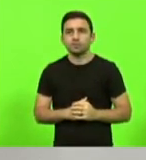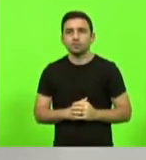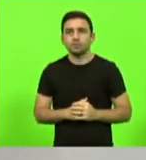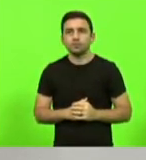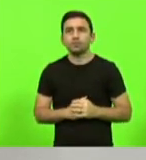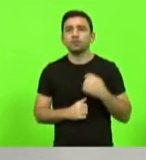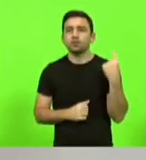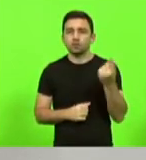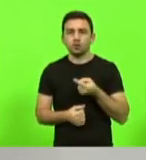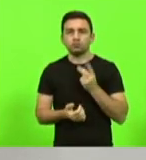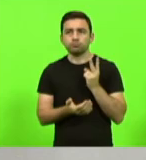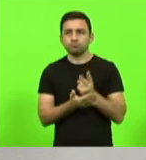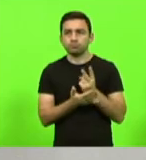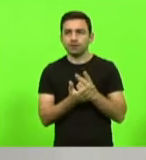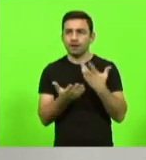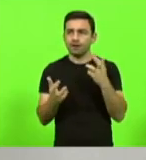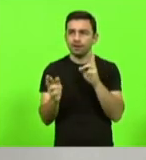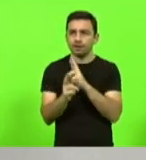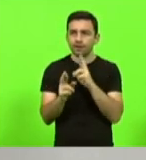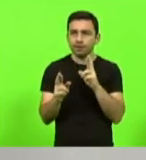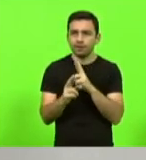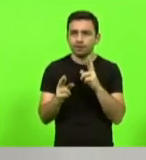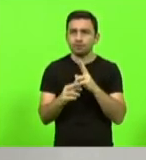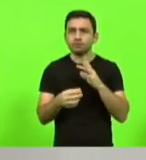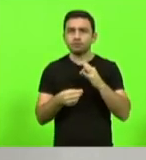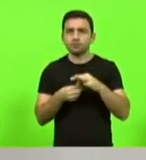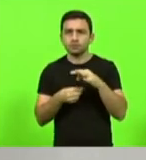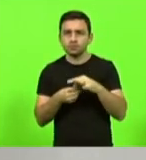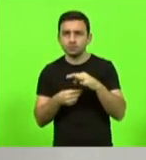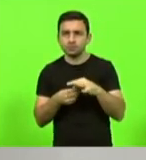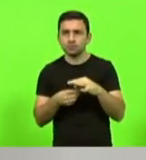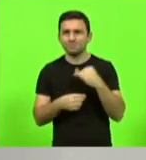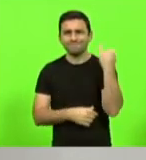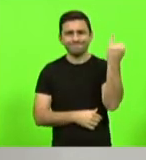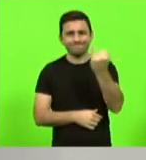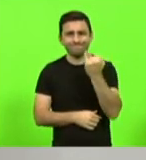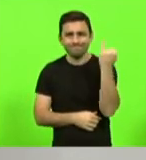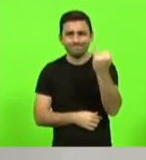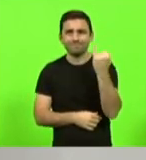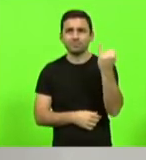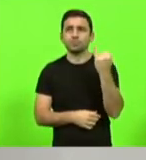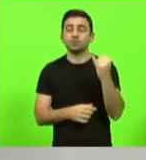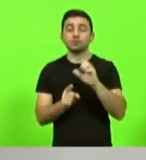Somos mantenedores de relações institucionais de extrema importância para a nossa